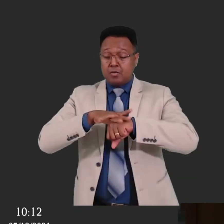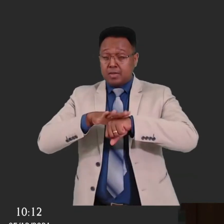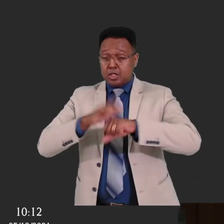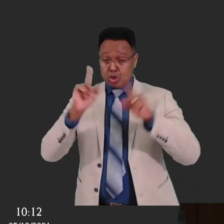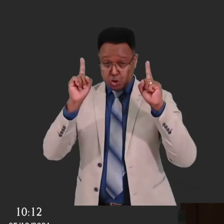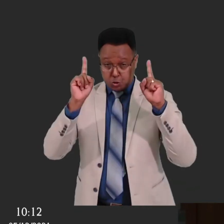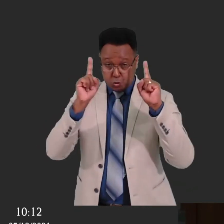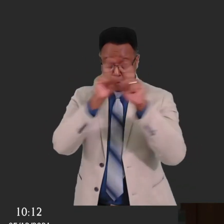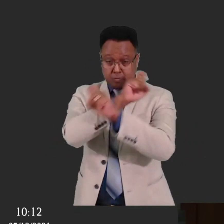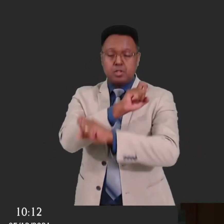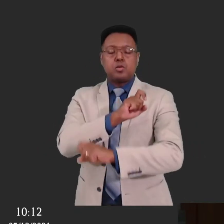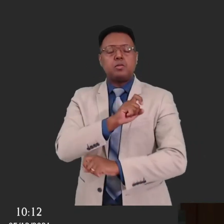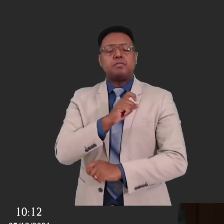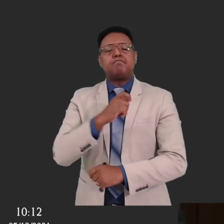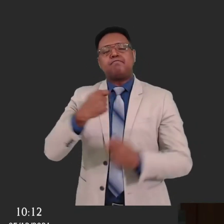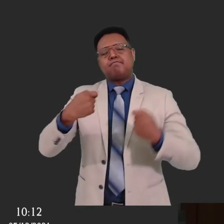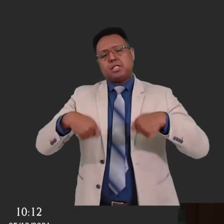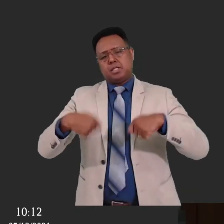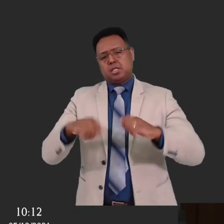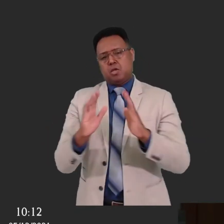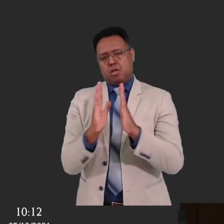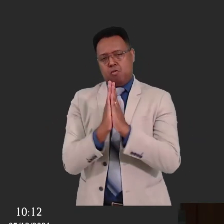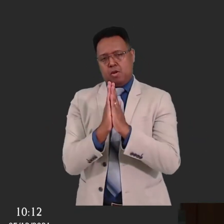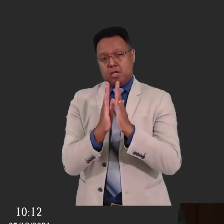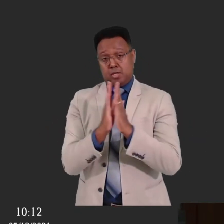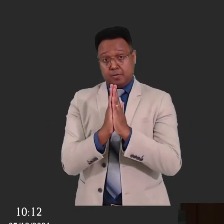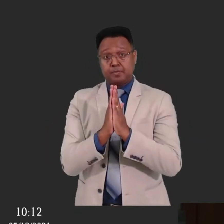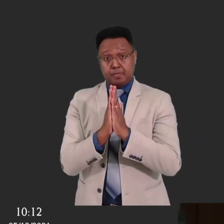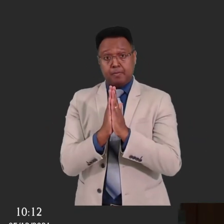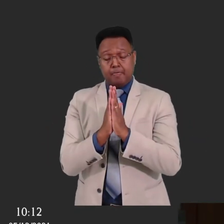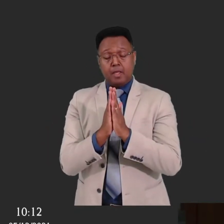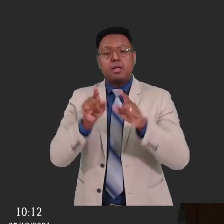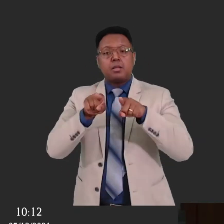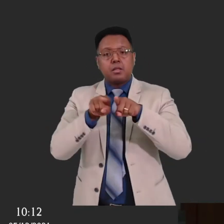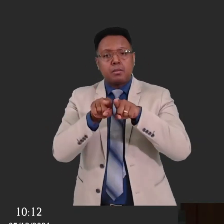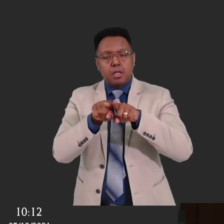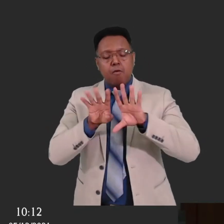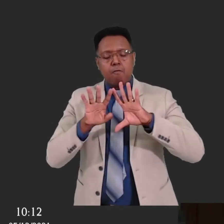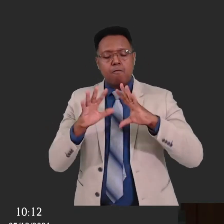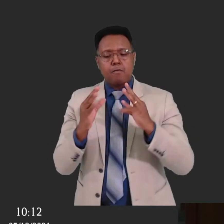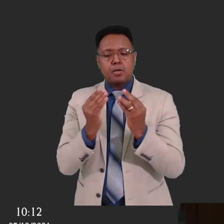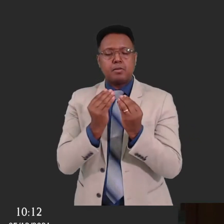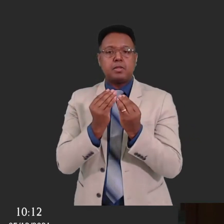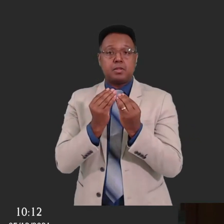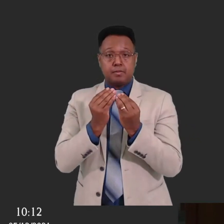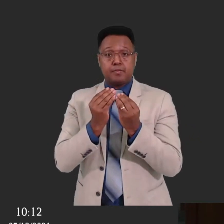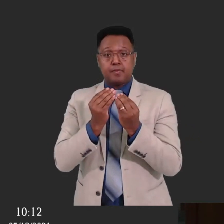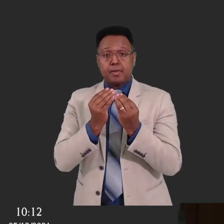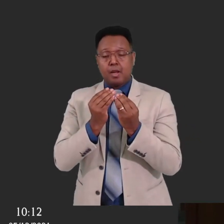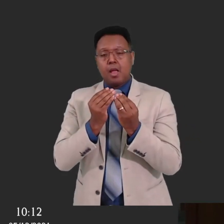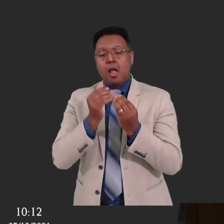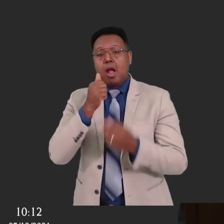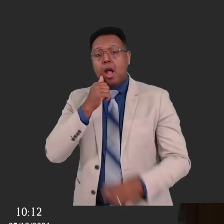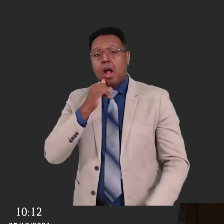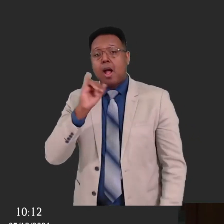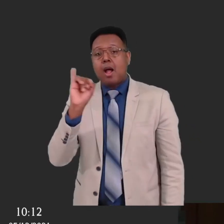enfermidade, pede oração. Também oremos pela família da saudosa irmã Dalgisa